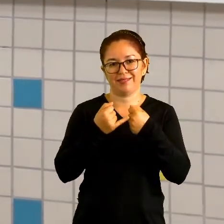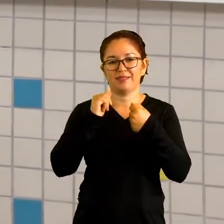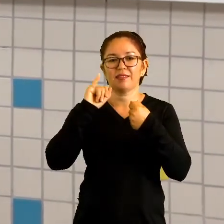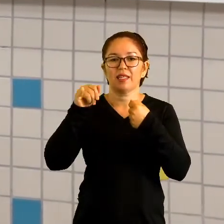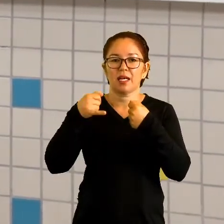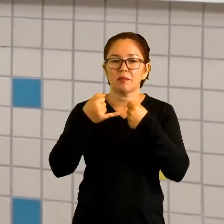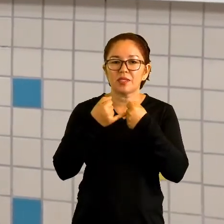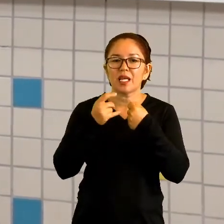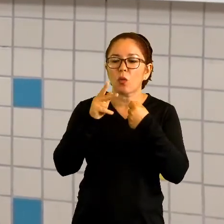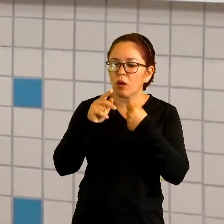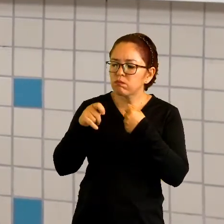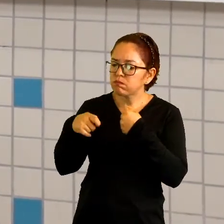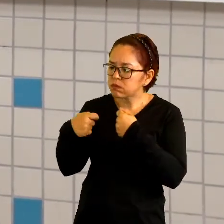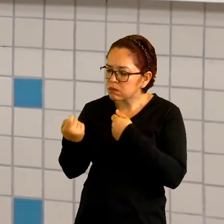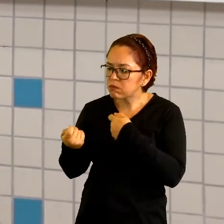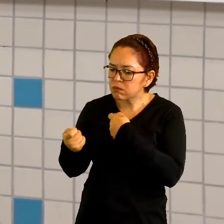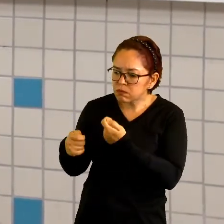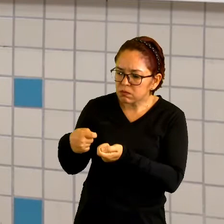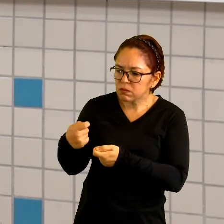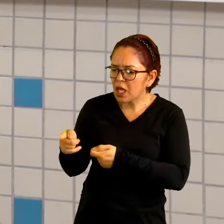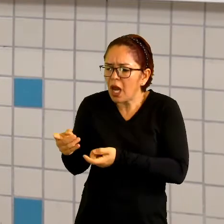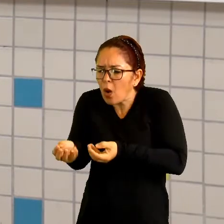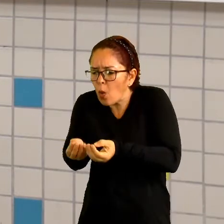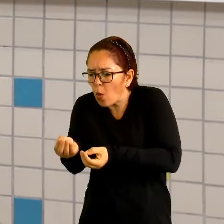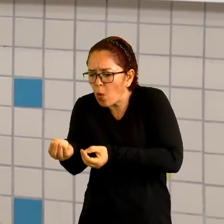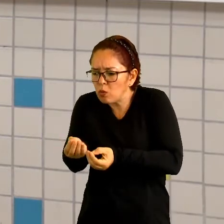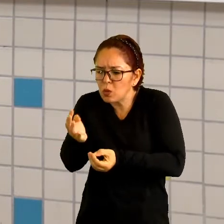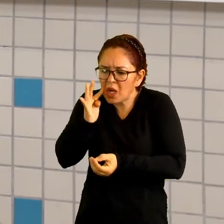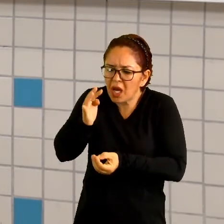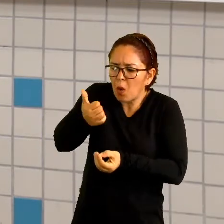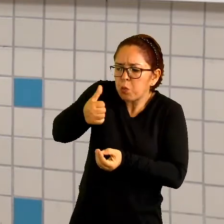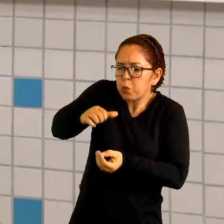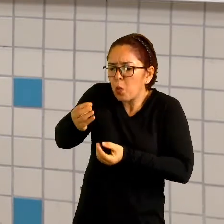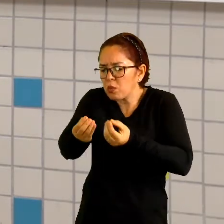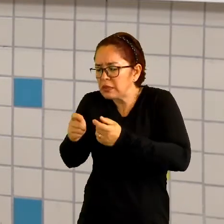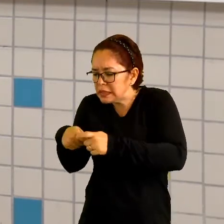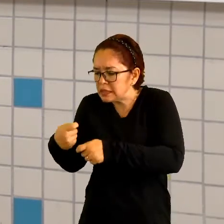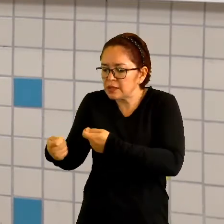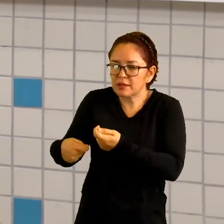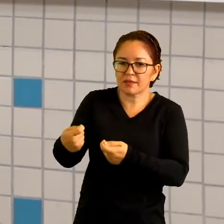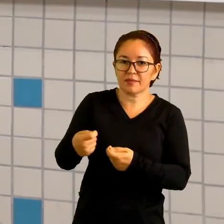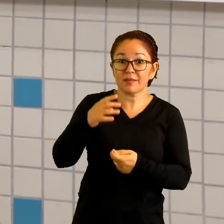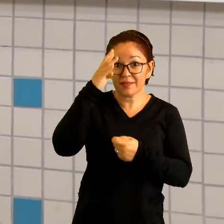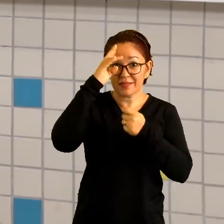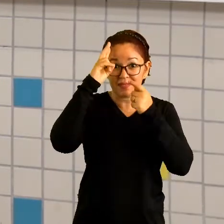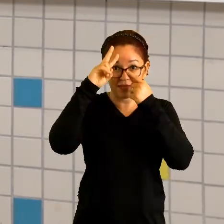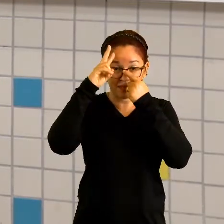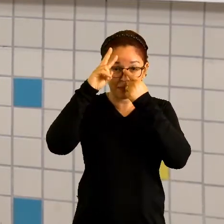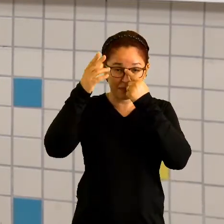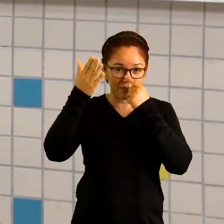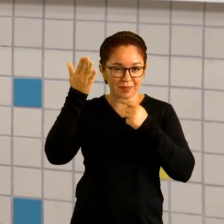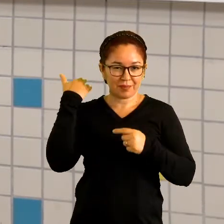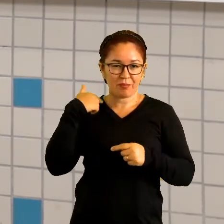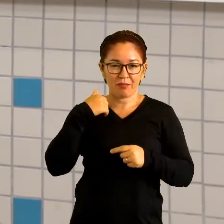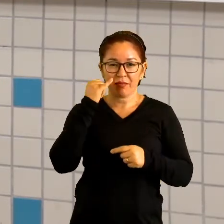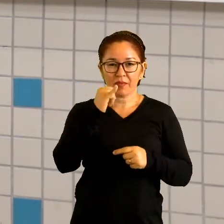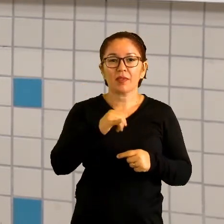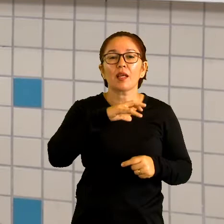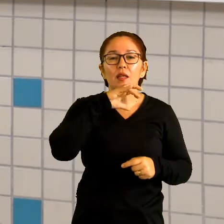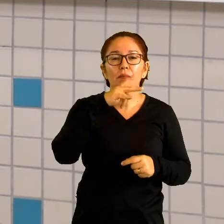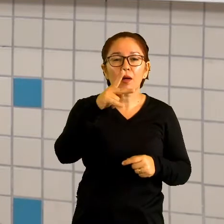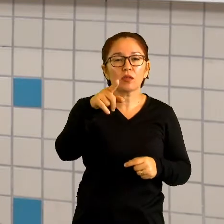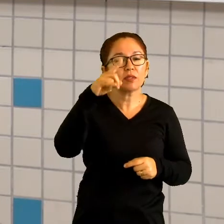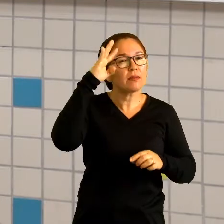dá qualidade. Lembra quando eu perguntei para você pensar sobre o seu animalzinho? Como é seu animalzinho? Então,